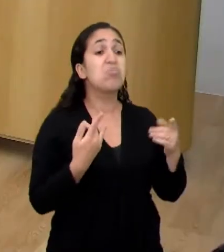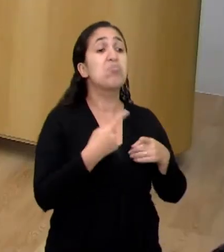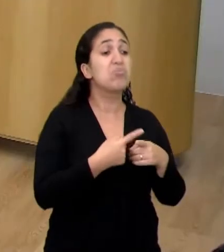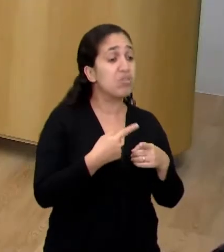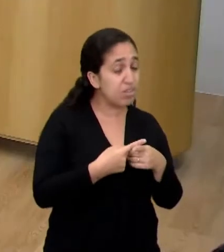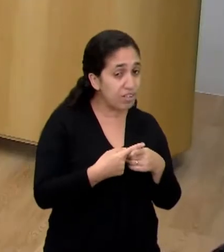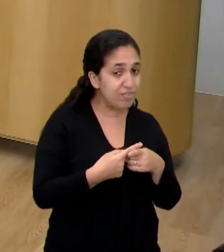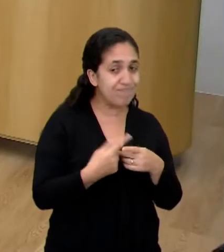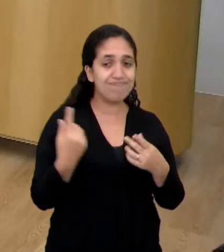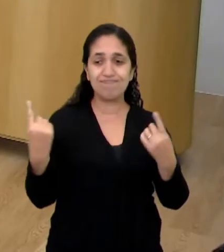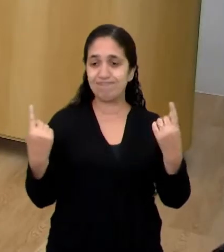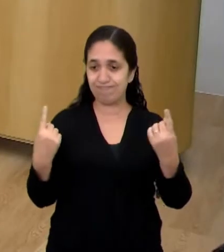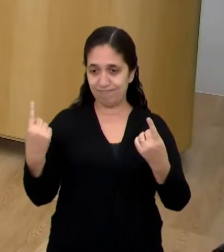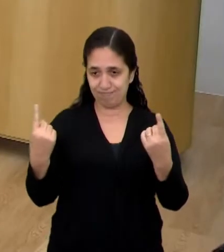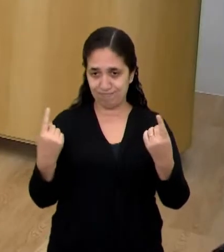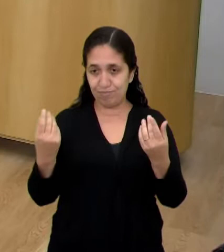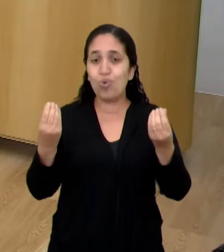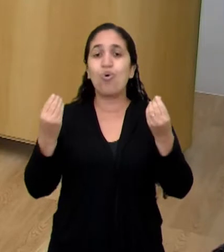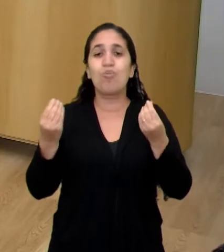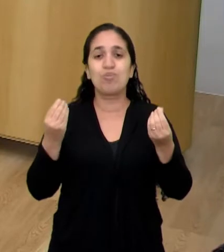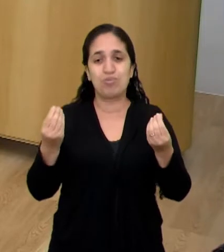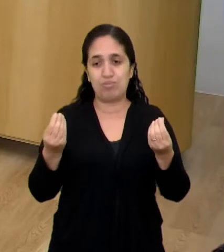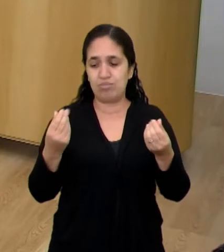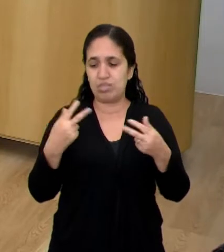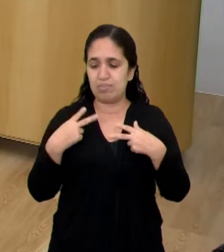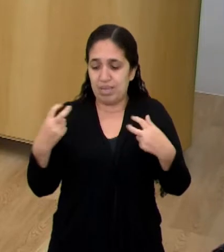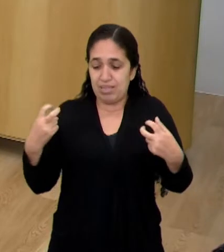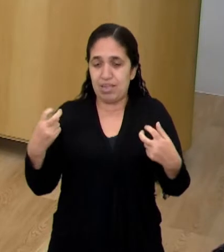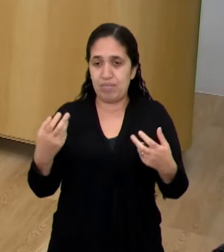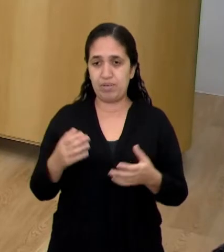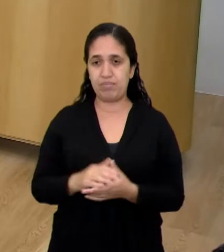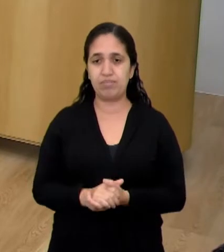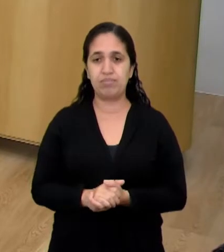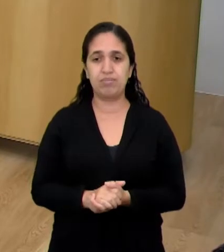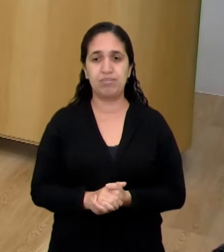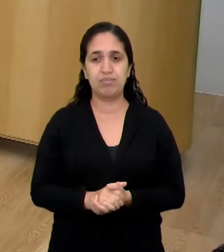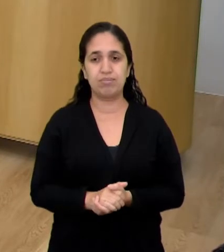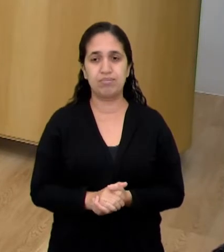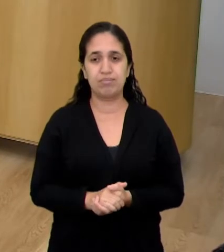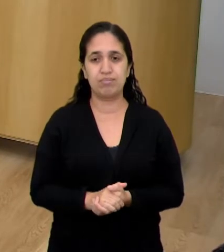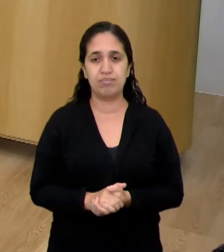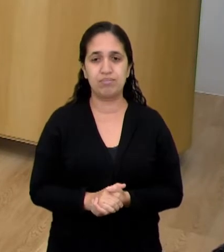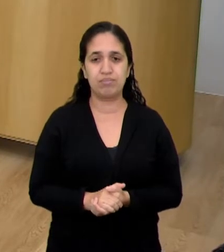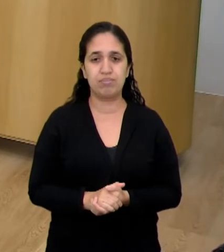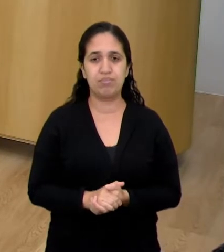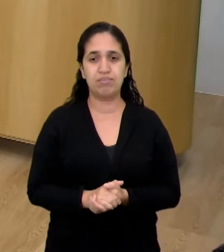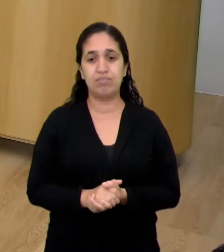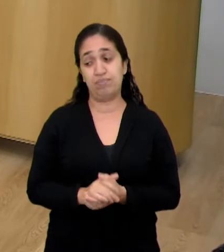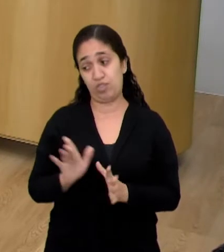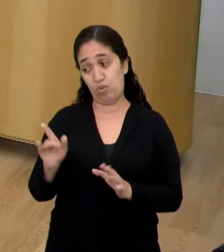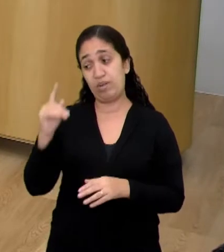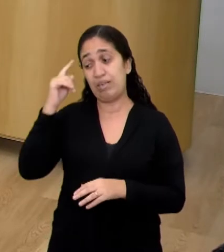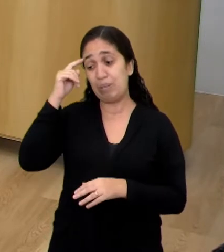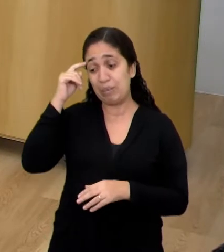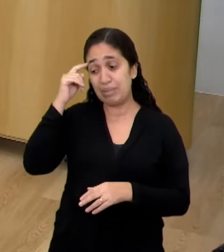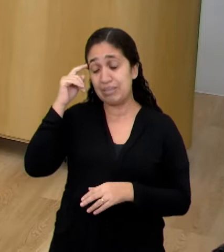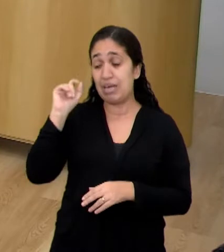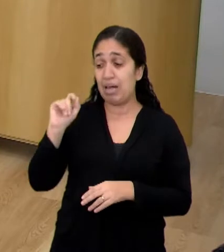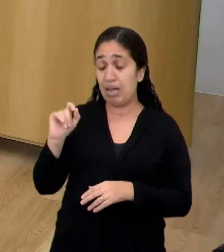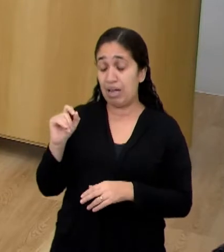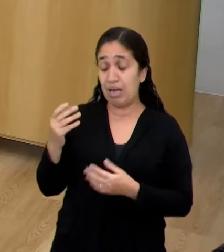né? Como que você se vê na mídia, Vivi? Assim, aí você vai ter que pensar no